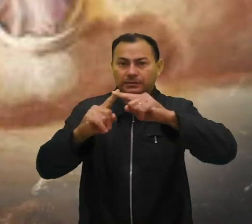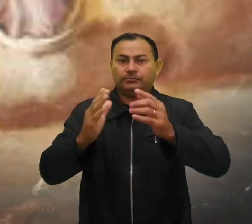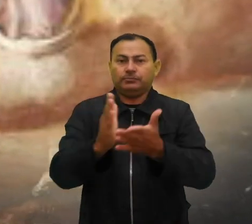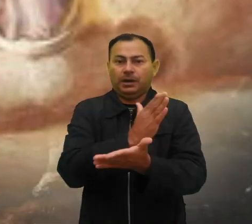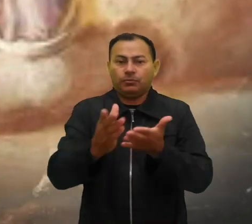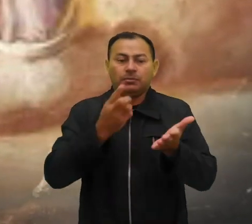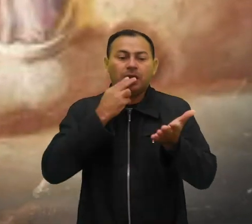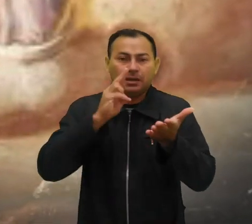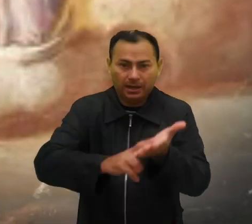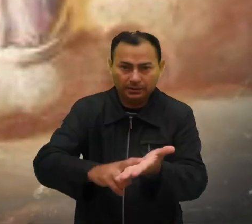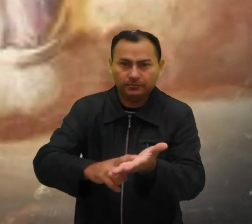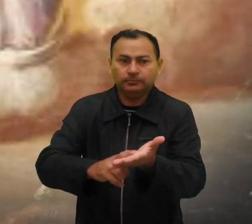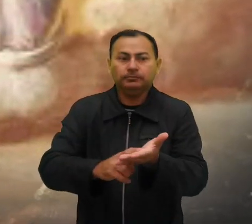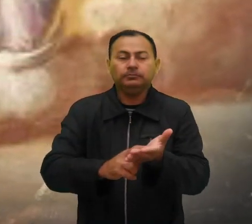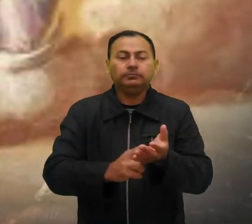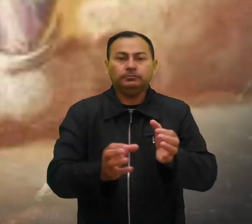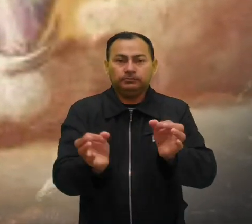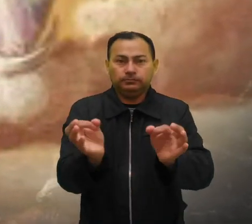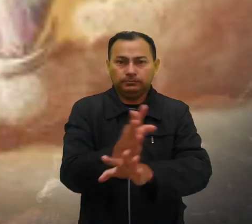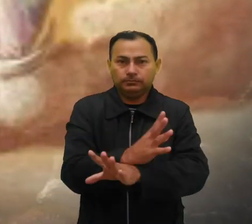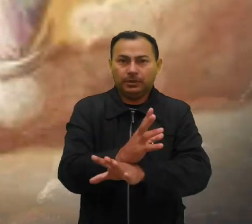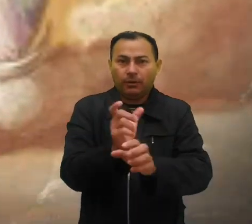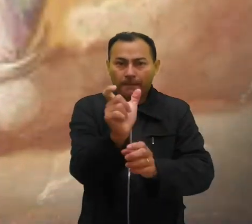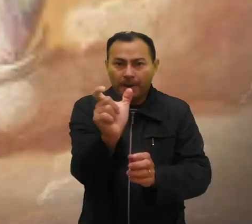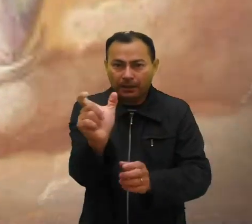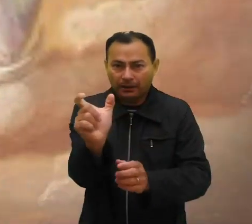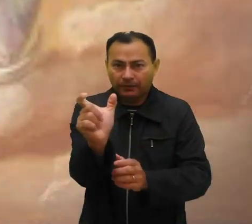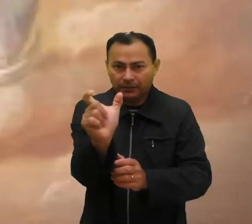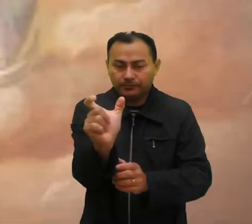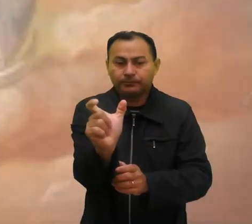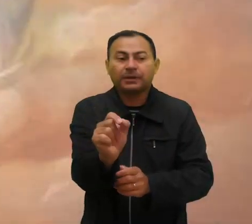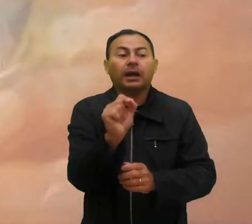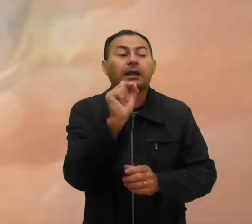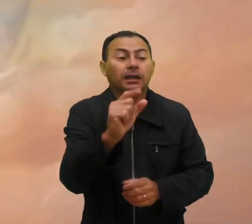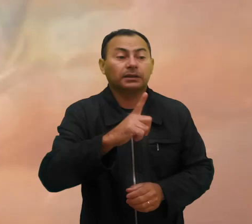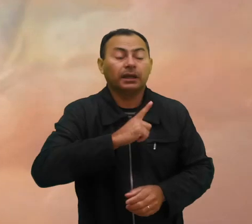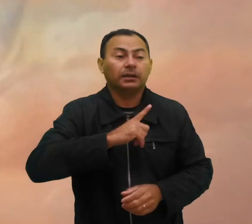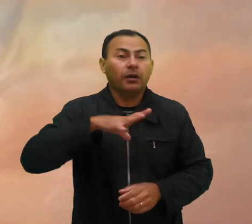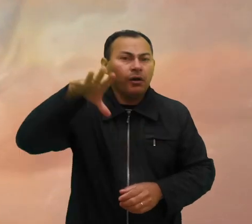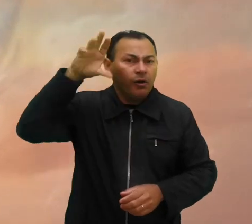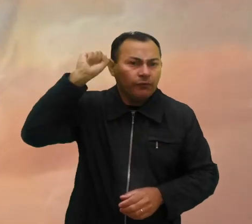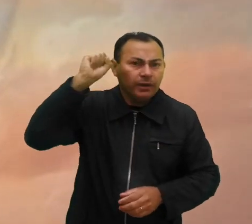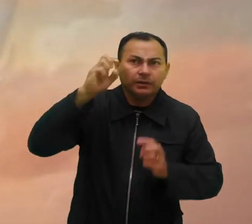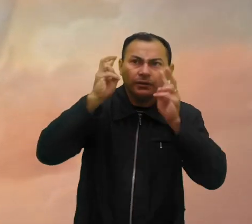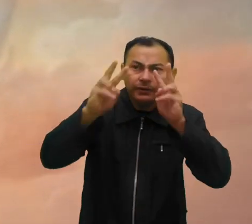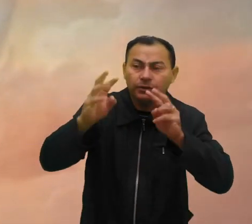Algumas dessas cartas foram finalizadas com as palavras, aquele